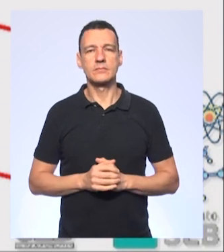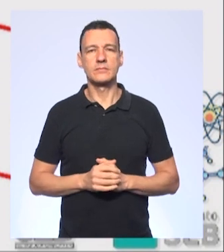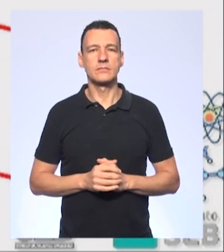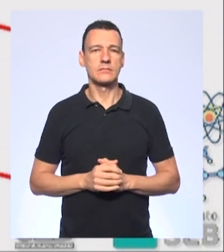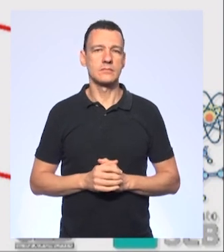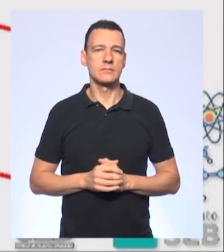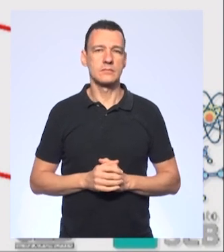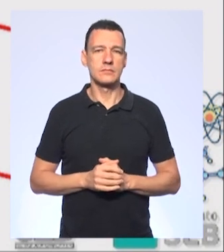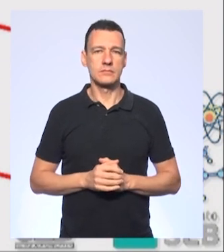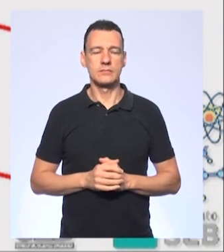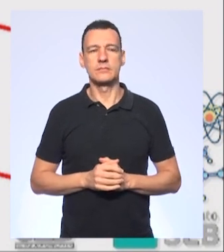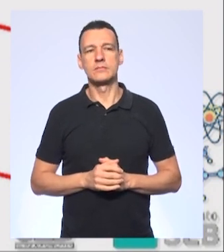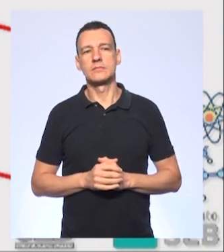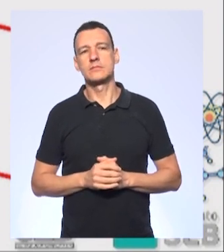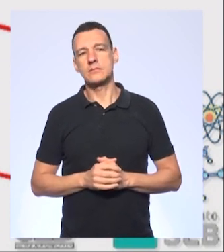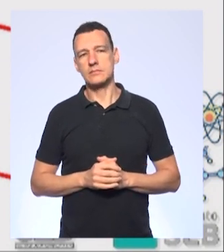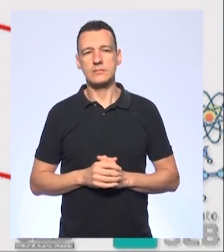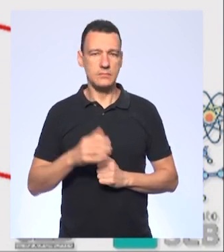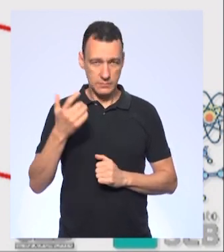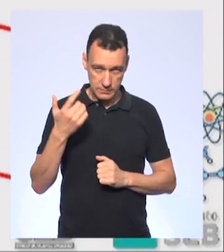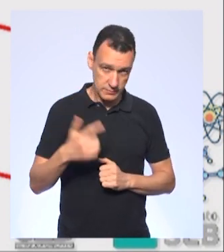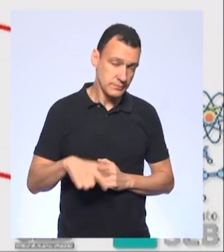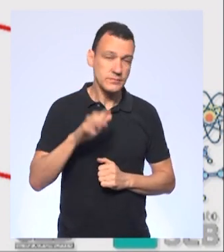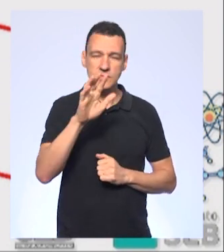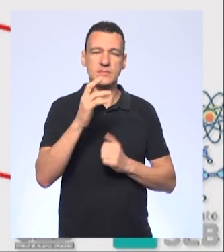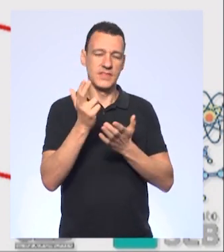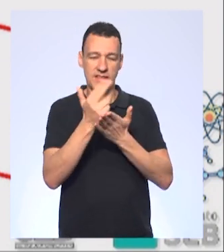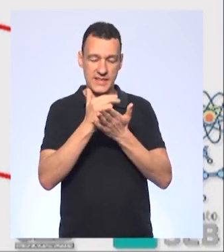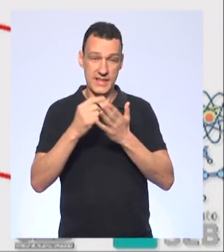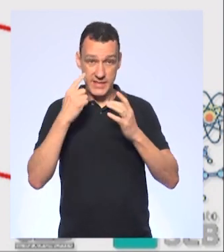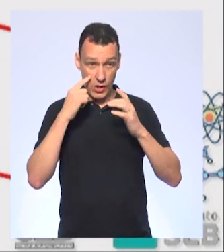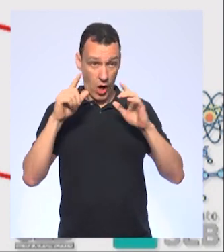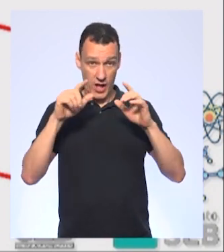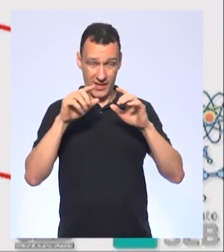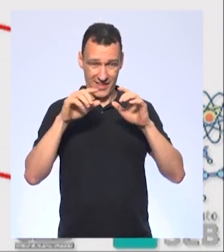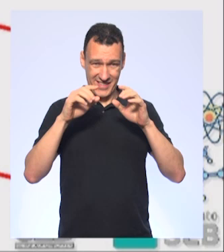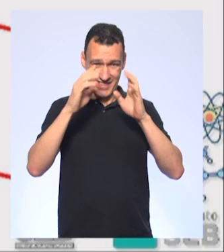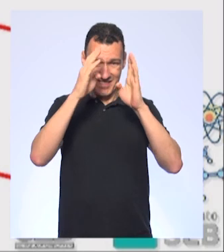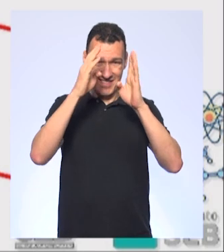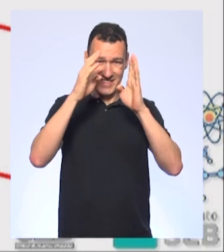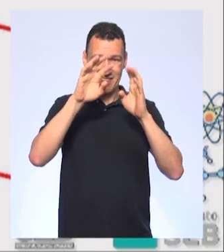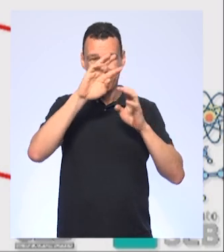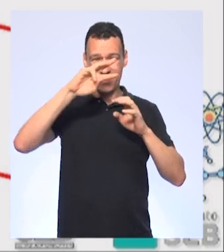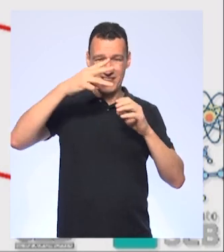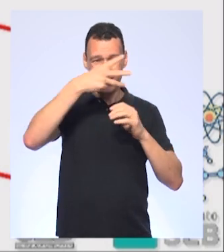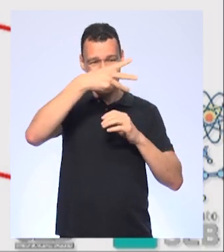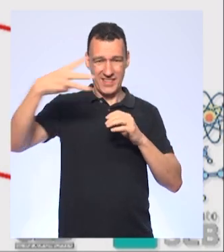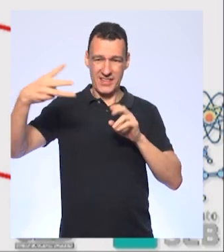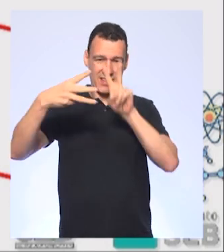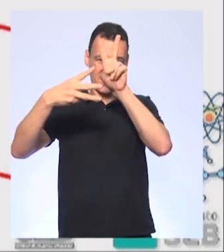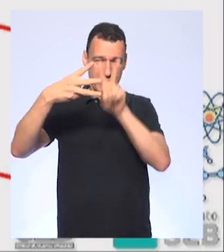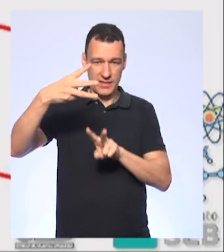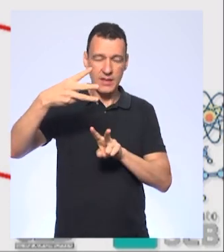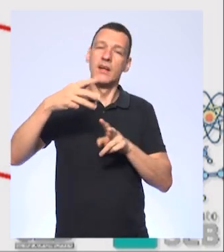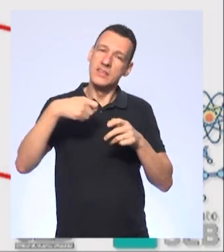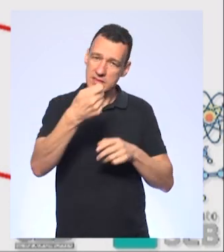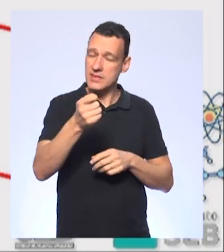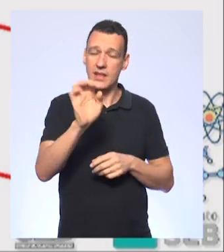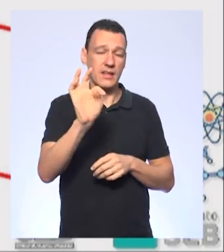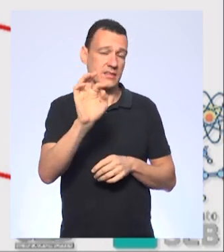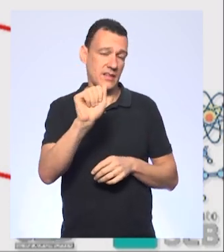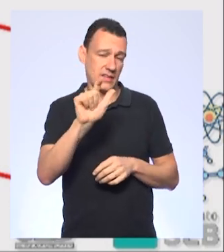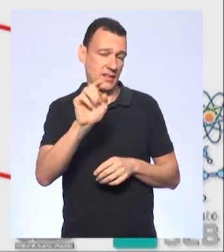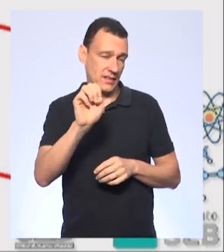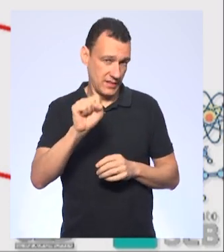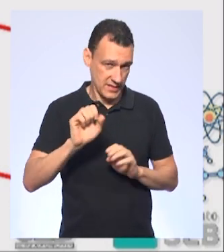Pronto. Olhando na figura adaptada, que tem as retas paralelas, montei o Tales. E agora? Agora, para você descobrir o valor